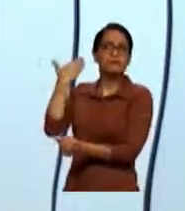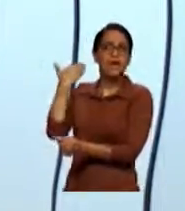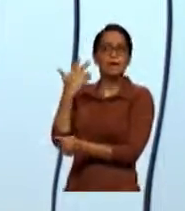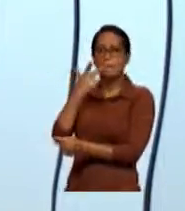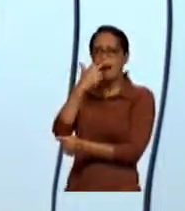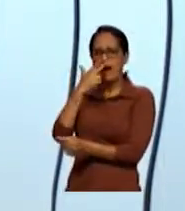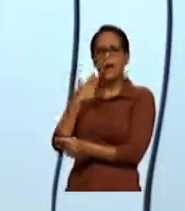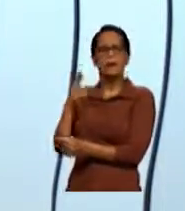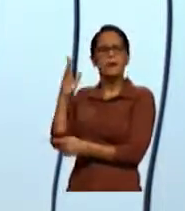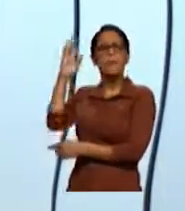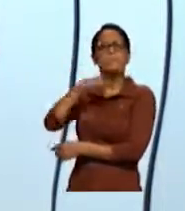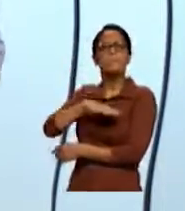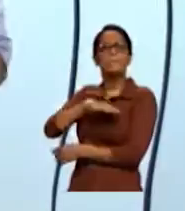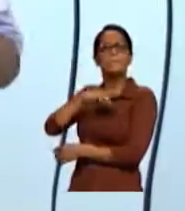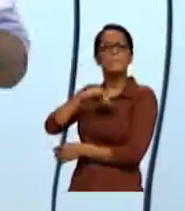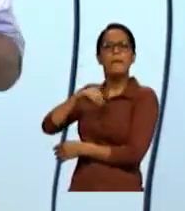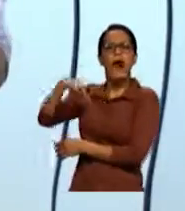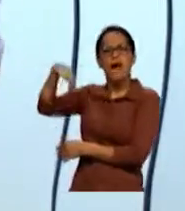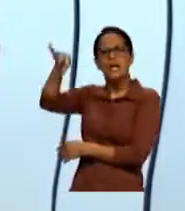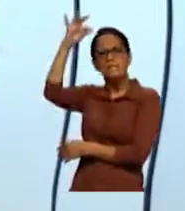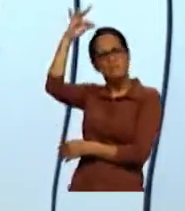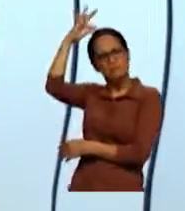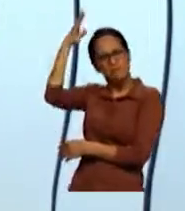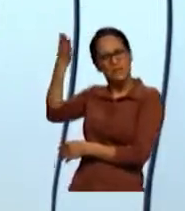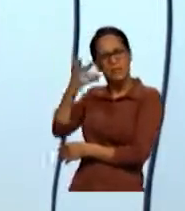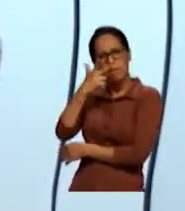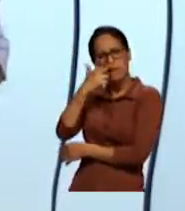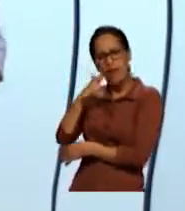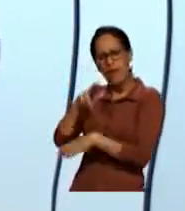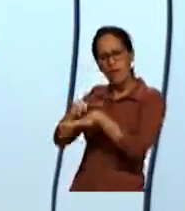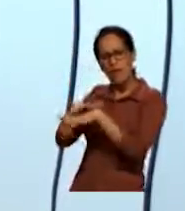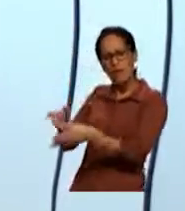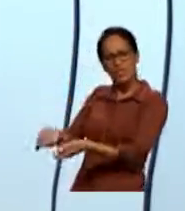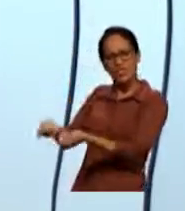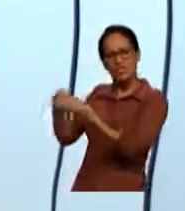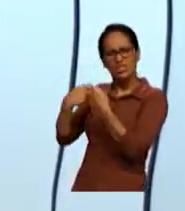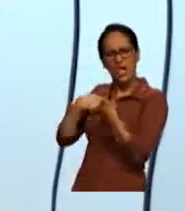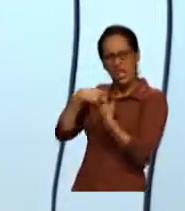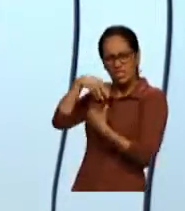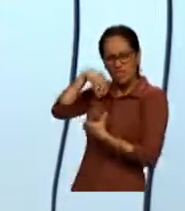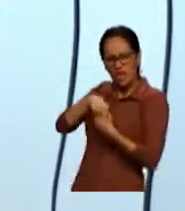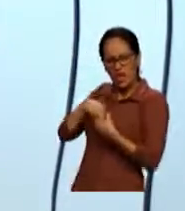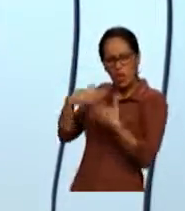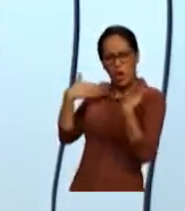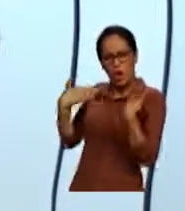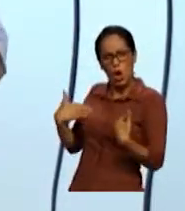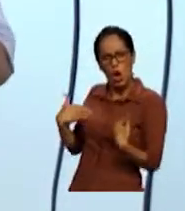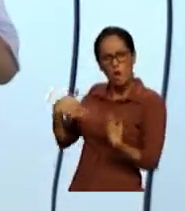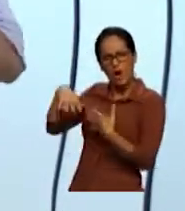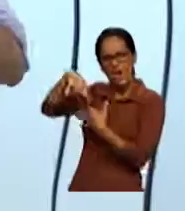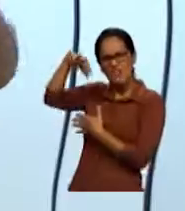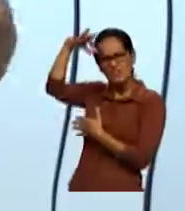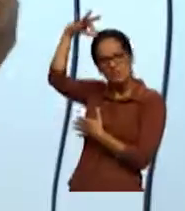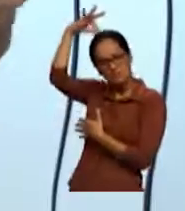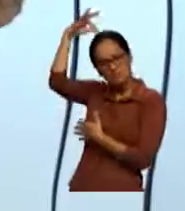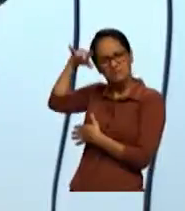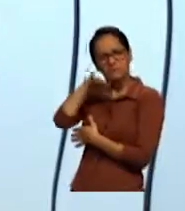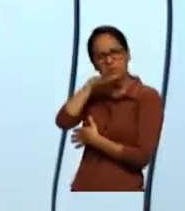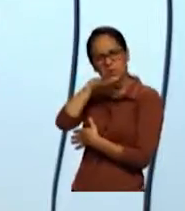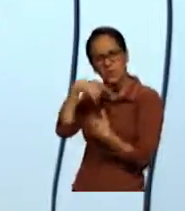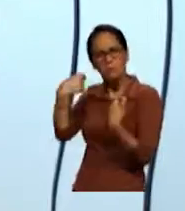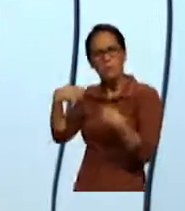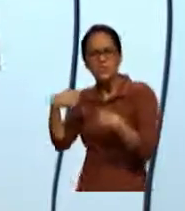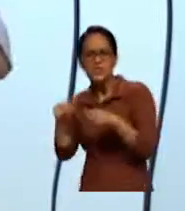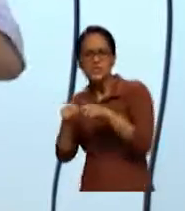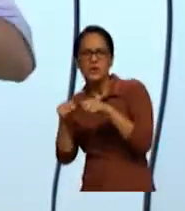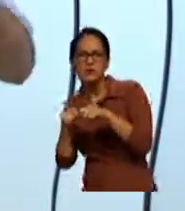maus espíritos. Então, se eu estou doente, é sinal que eu tenho um espírito ruim no meu corpo e eu preciso de fazer algum